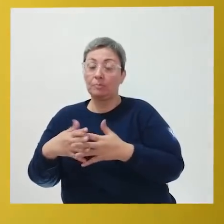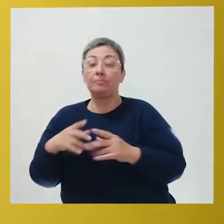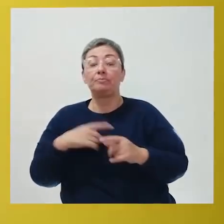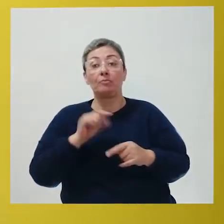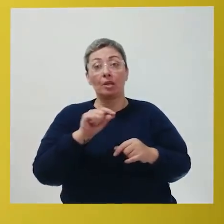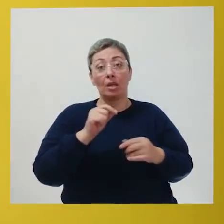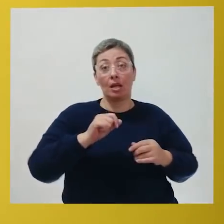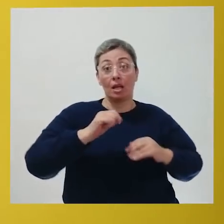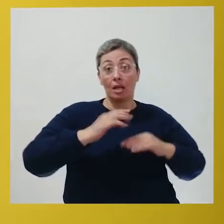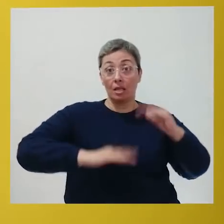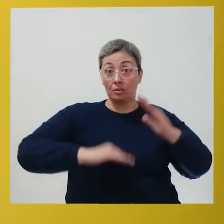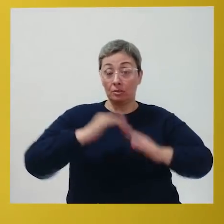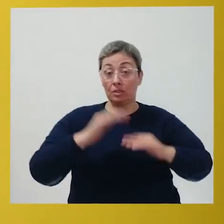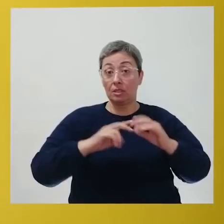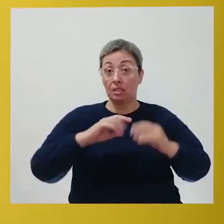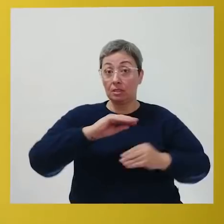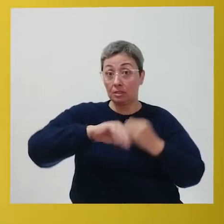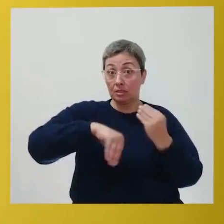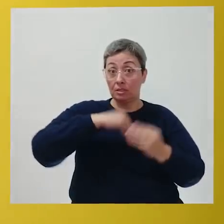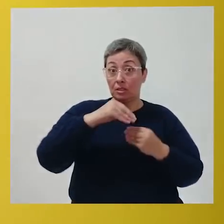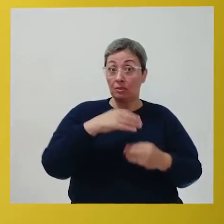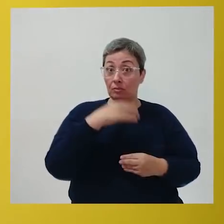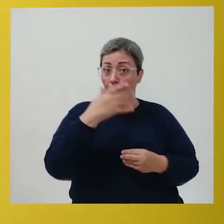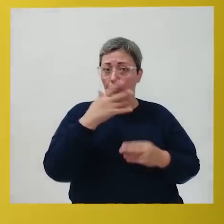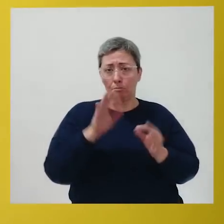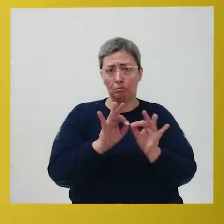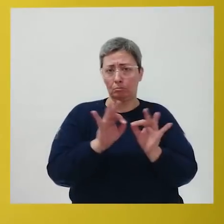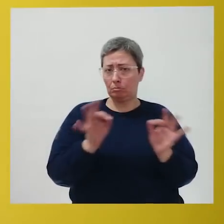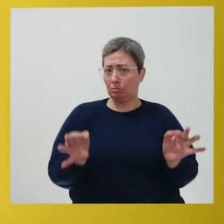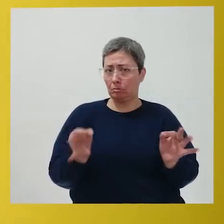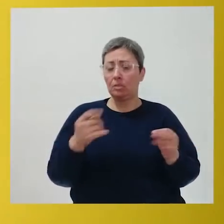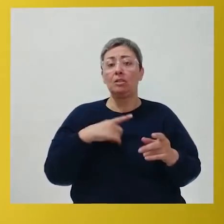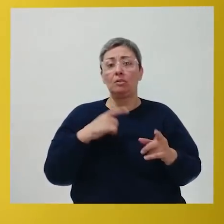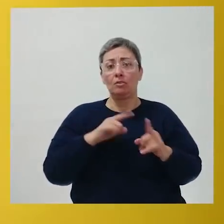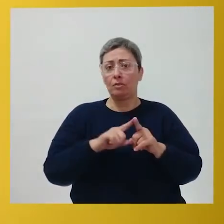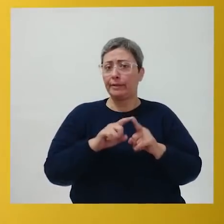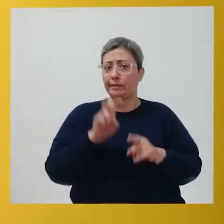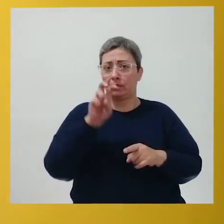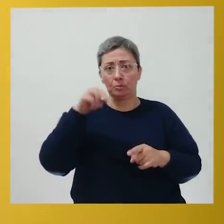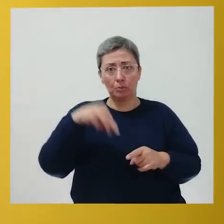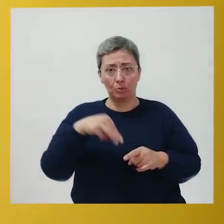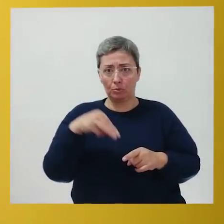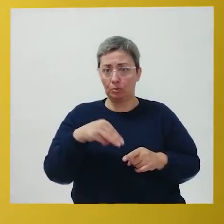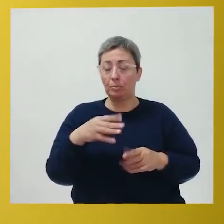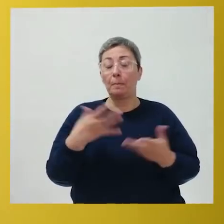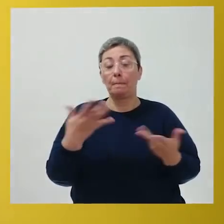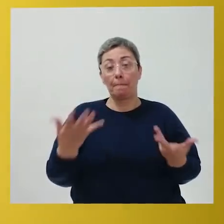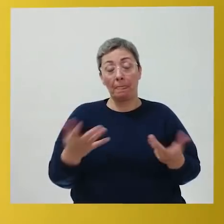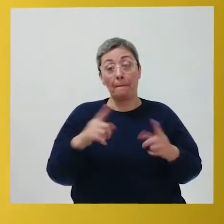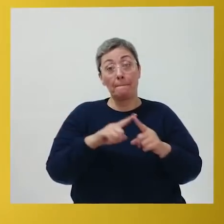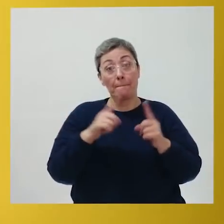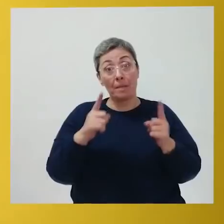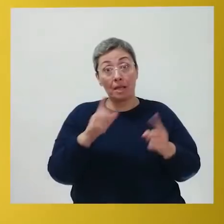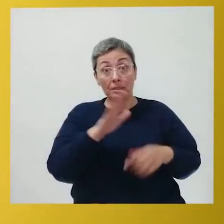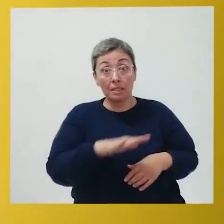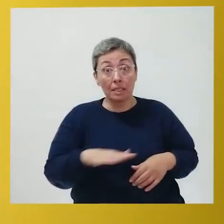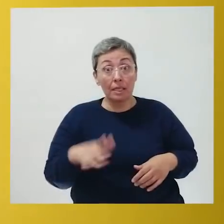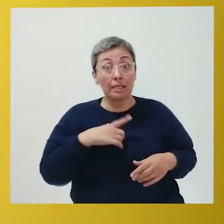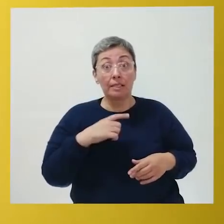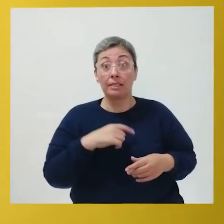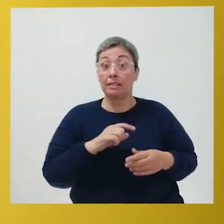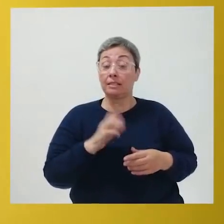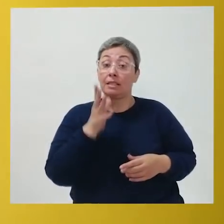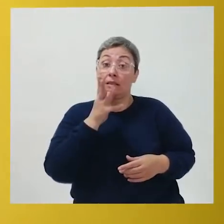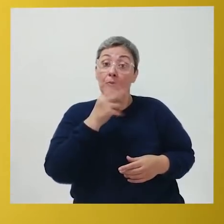A atividade de salada de frutas é uma atividade muito simples, nós fazemos em 5 minutos, mas a criança ela faz